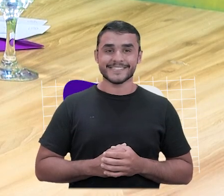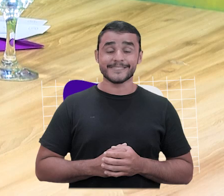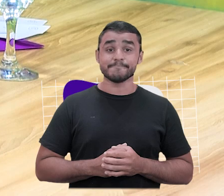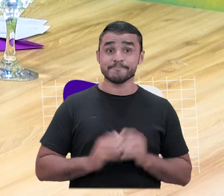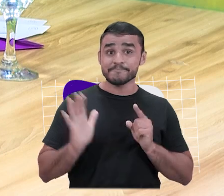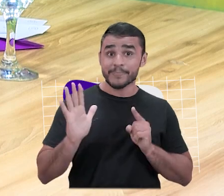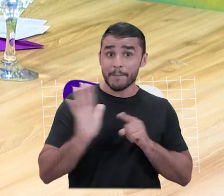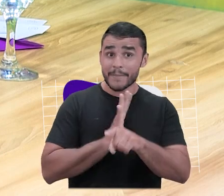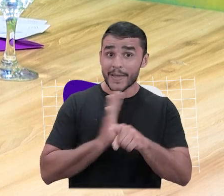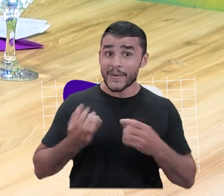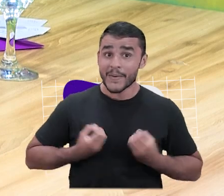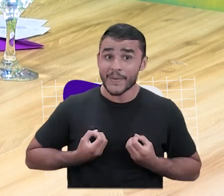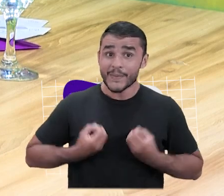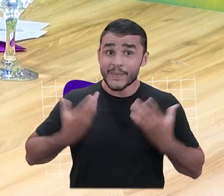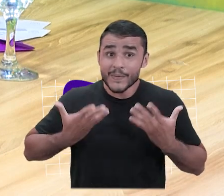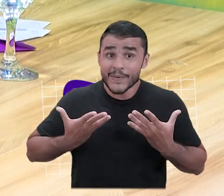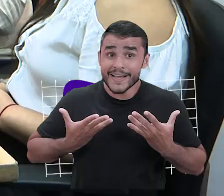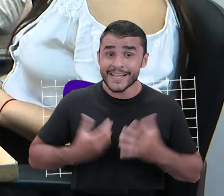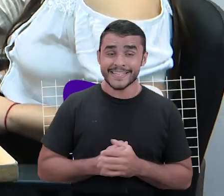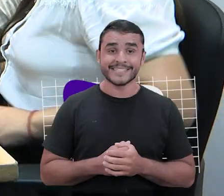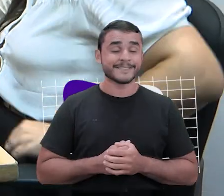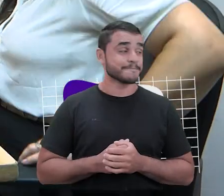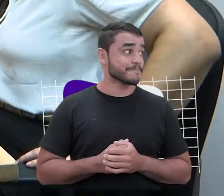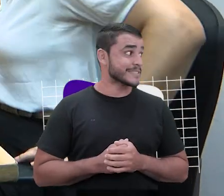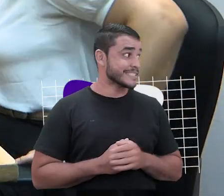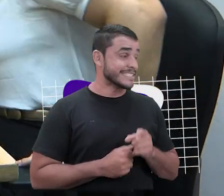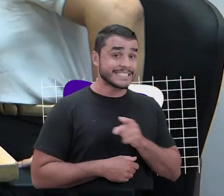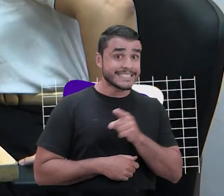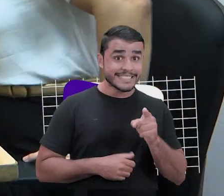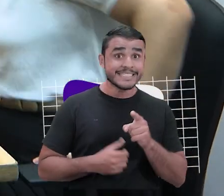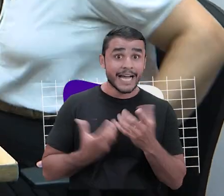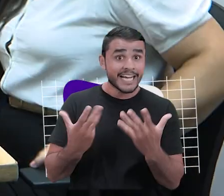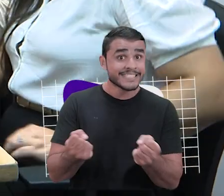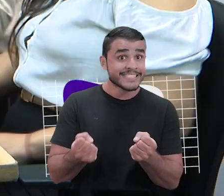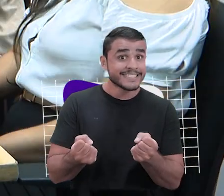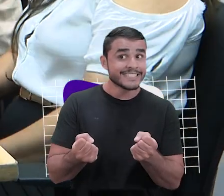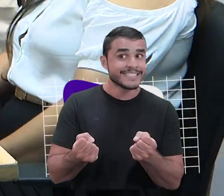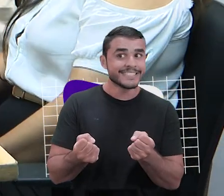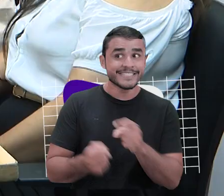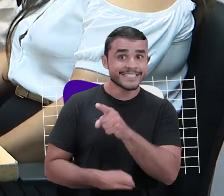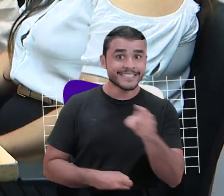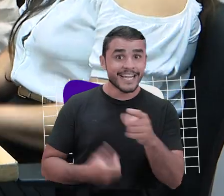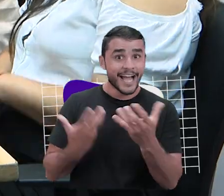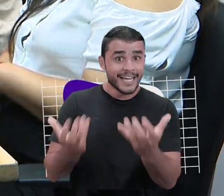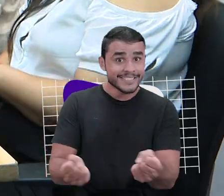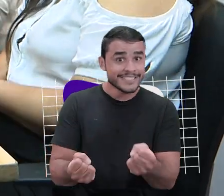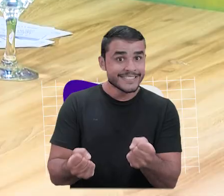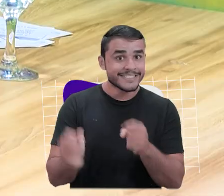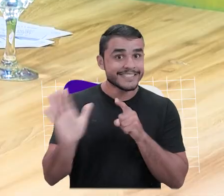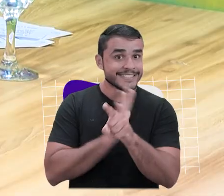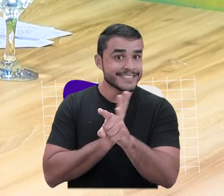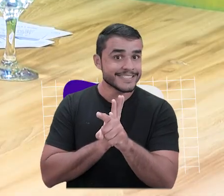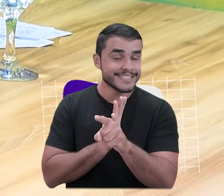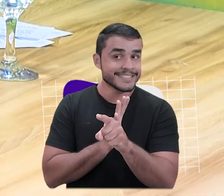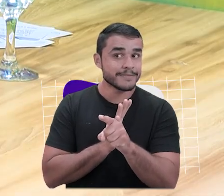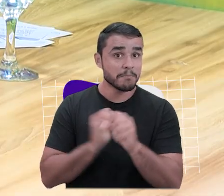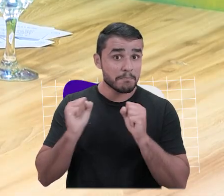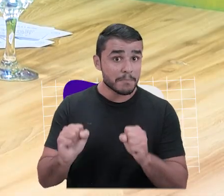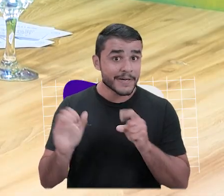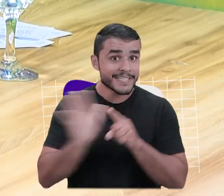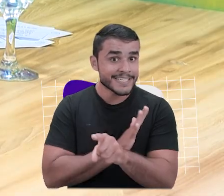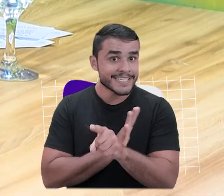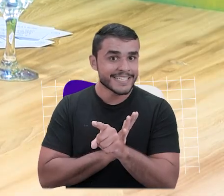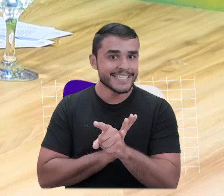Estão preparados? Tá, sabe? Eu falei que podia ser surpresa mesmo. Eu não queria saber. Sabe? E aí? Só tem